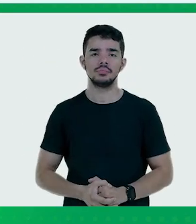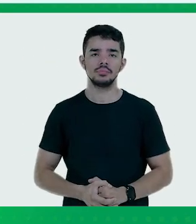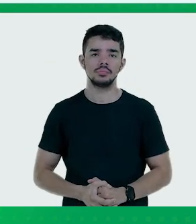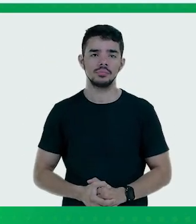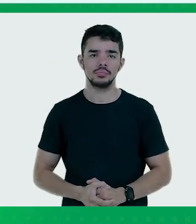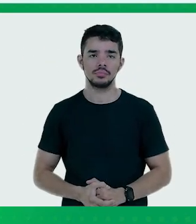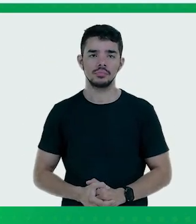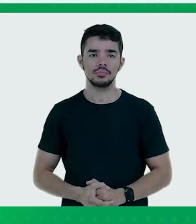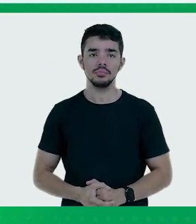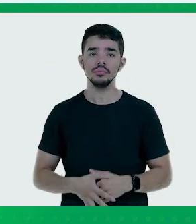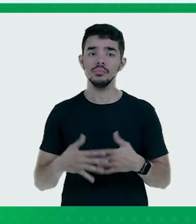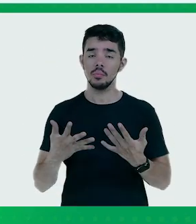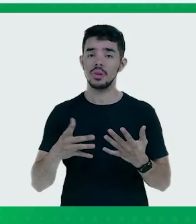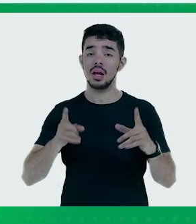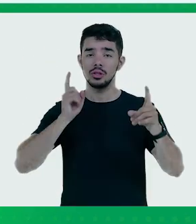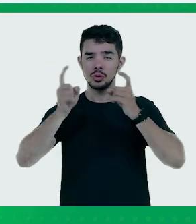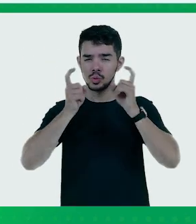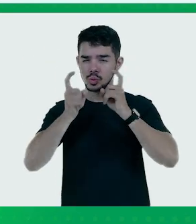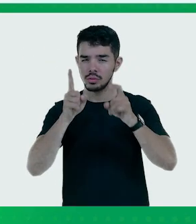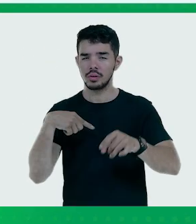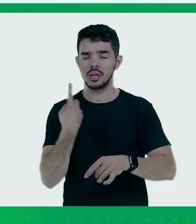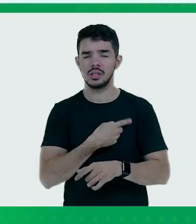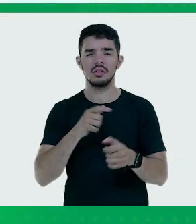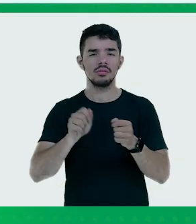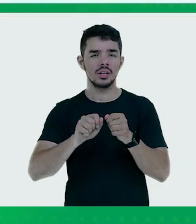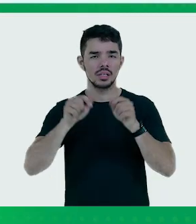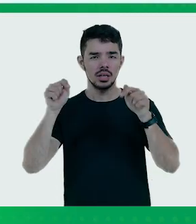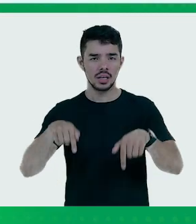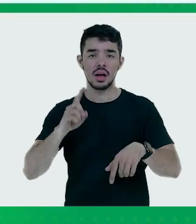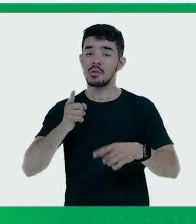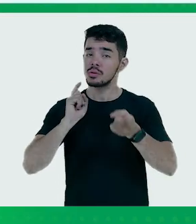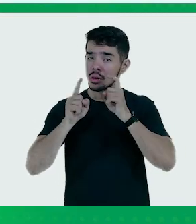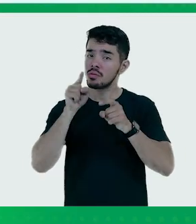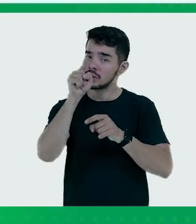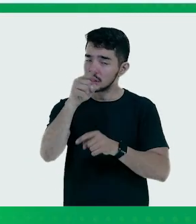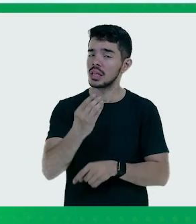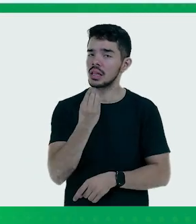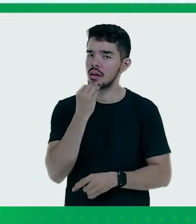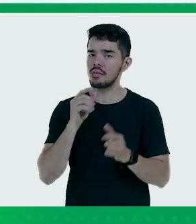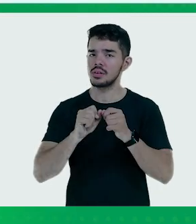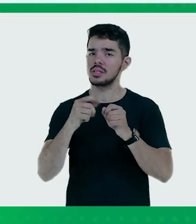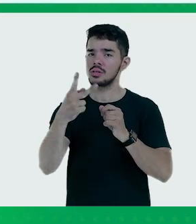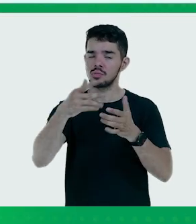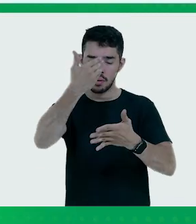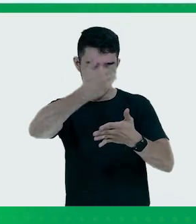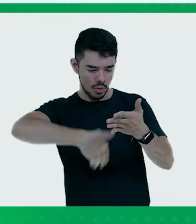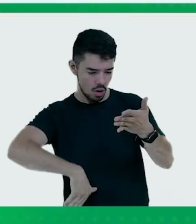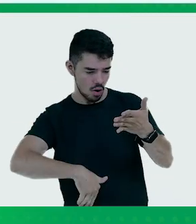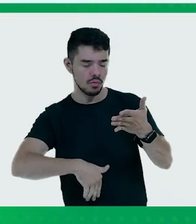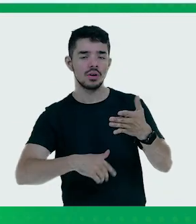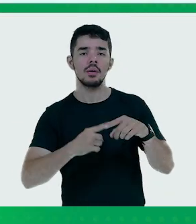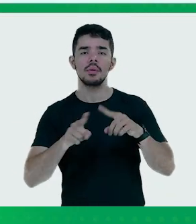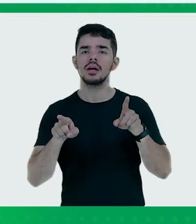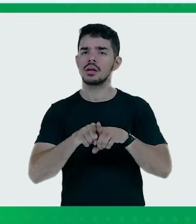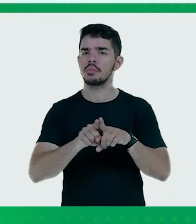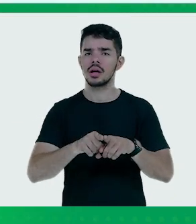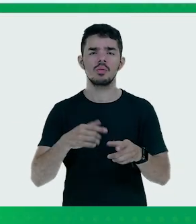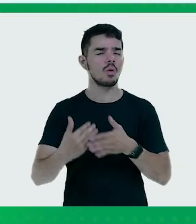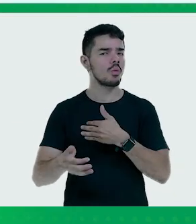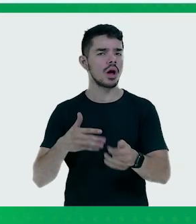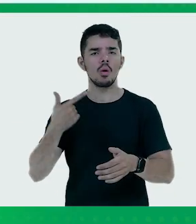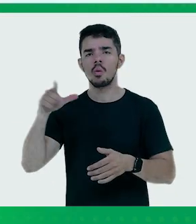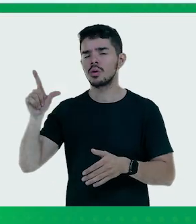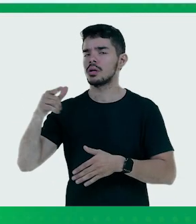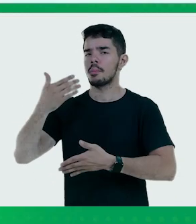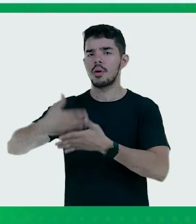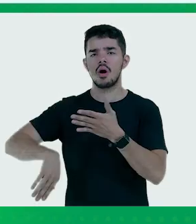A discussão que nós fazemos aqui é uma discussão que você também deve fazer na sua prova de linguagens, mas também em outras